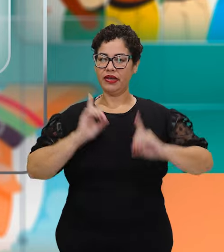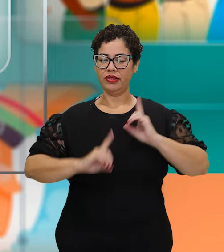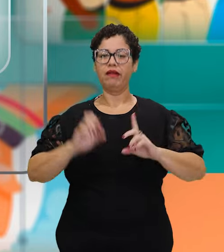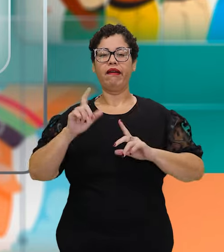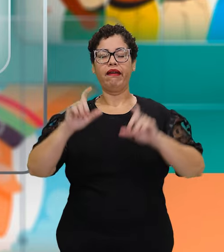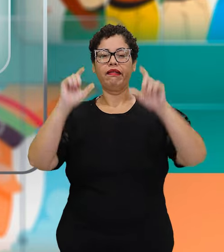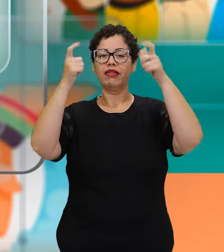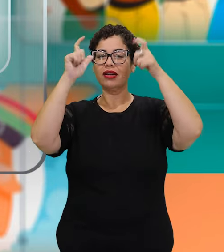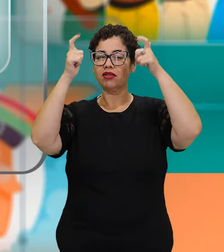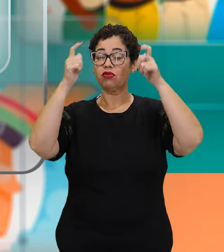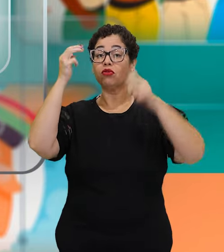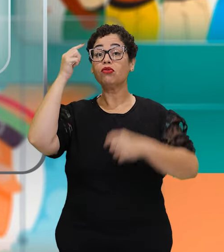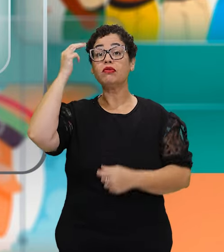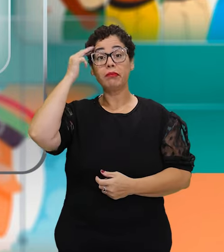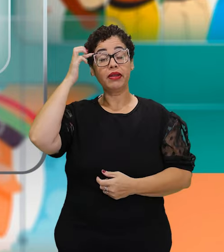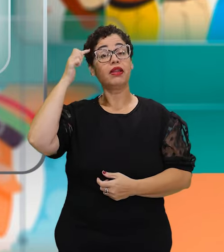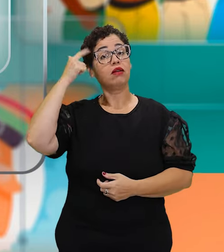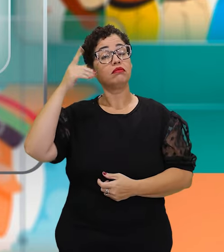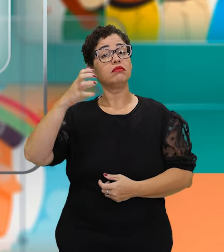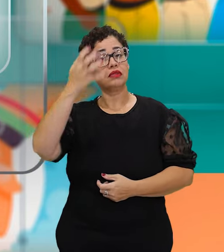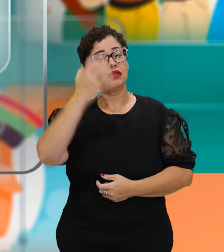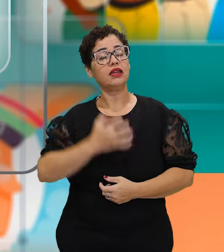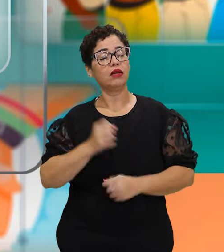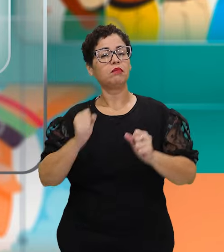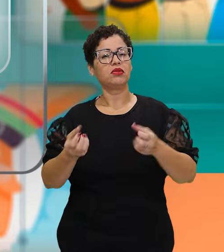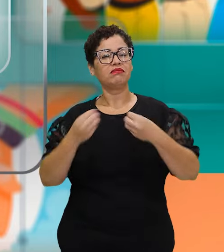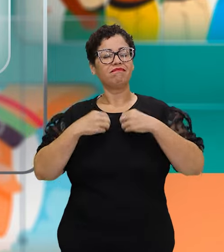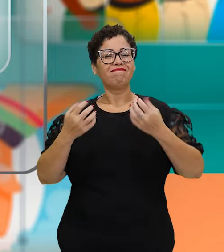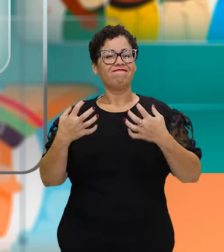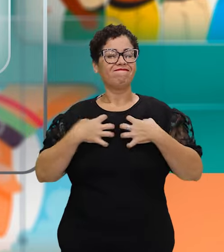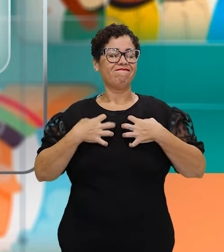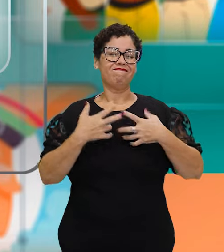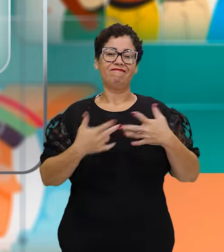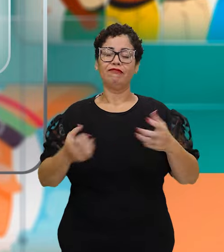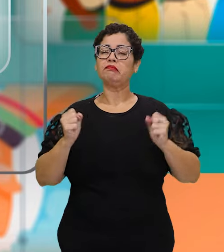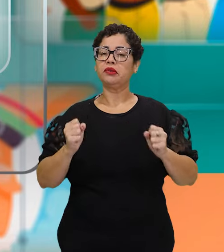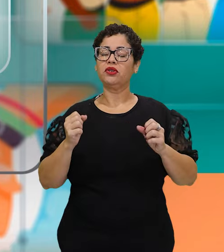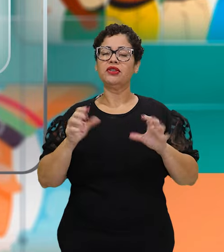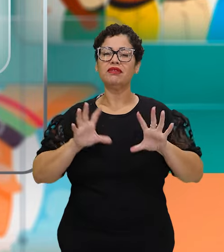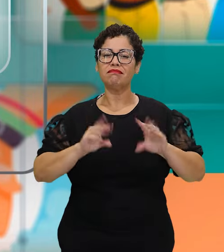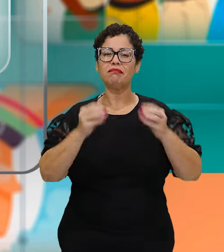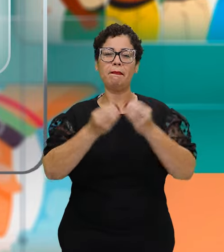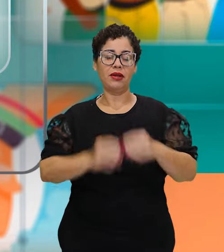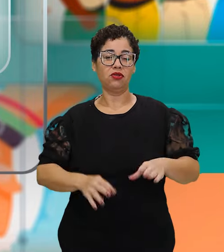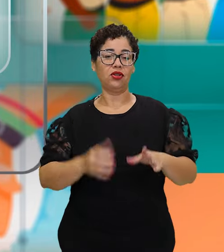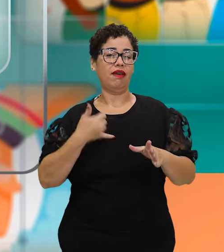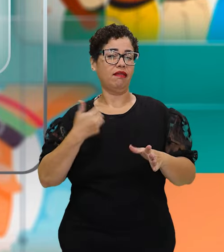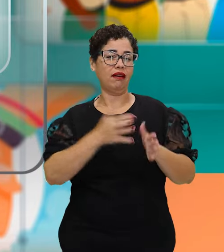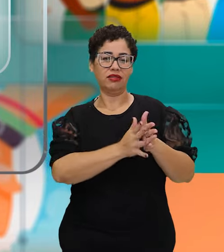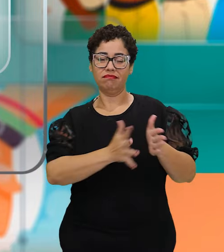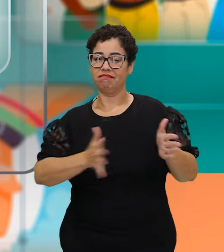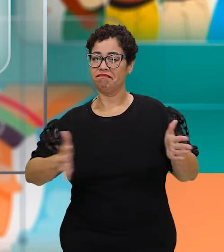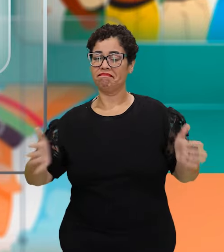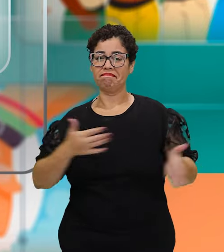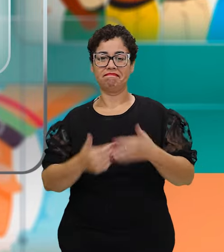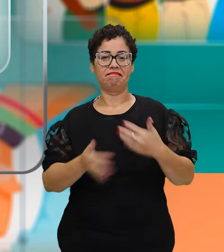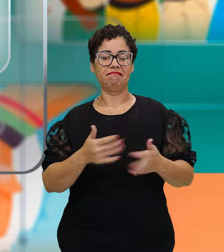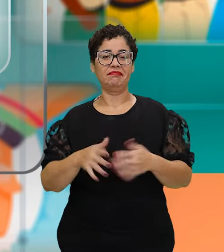é um transtorno mental sério que pode impactar indivíduos de todas as faixas etárias, incluindo